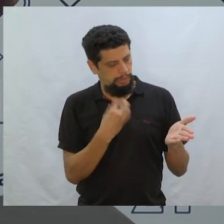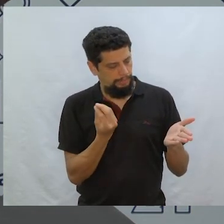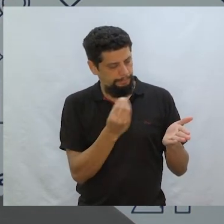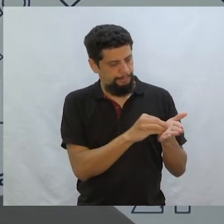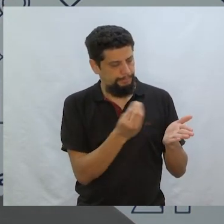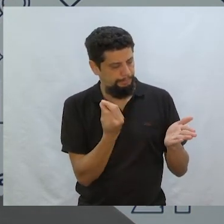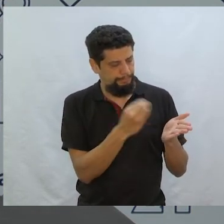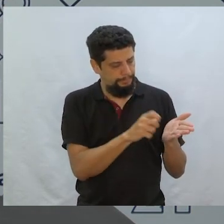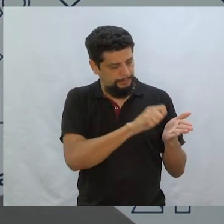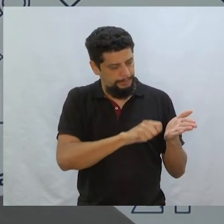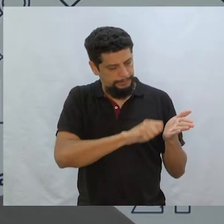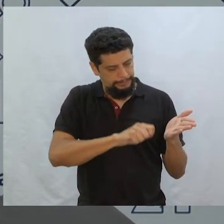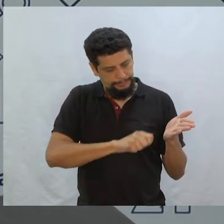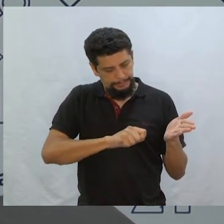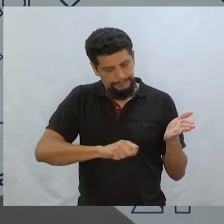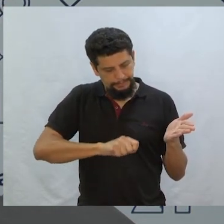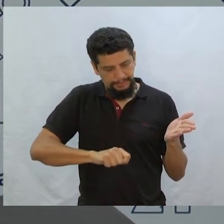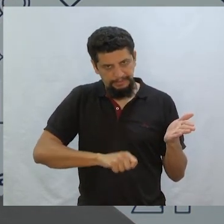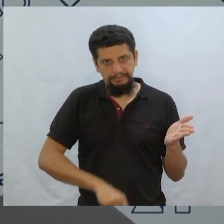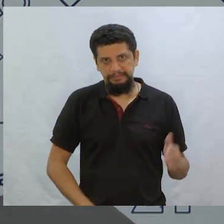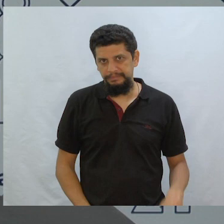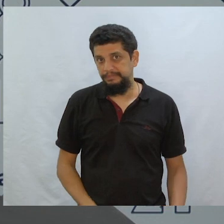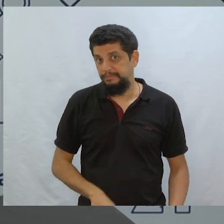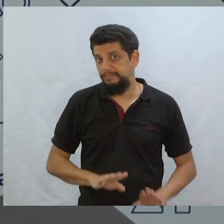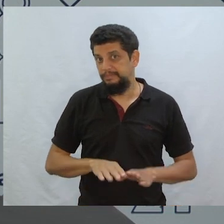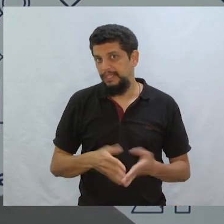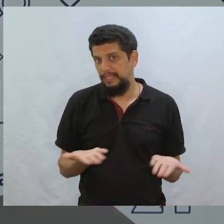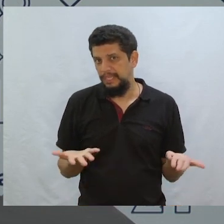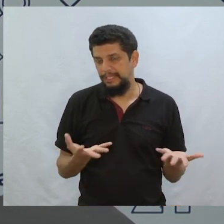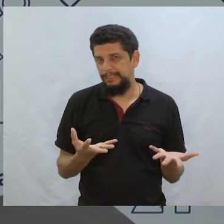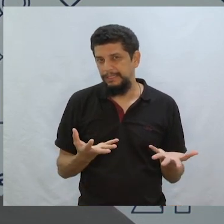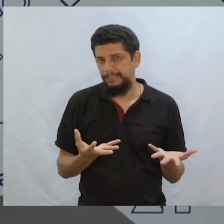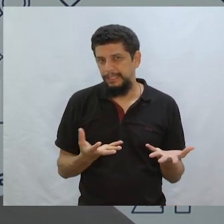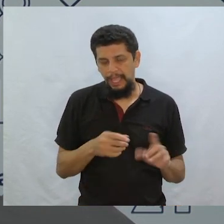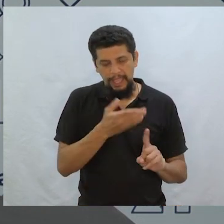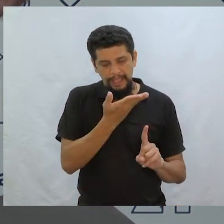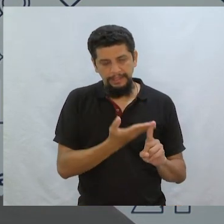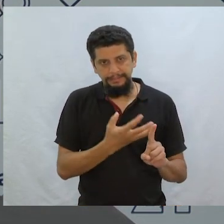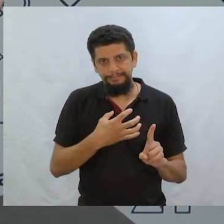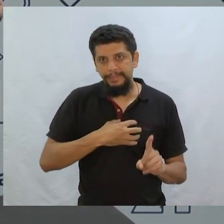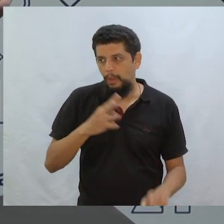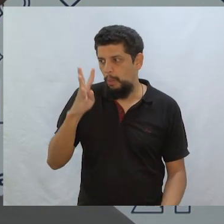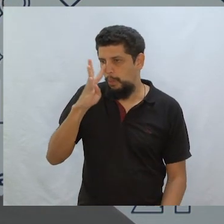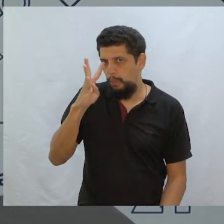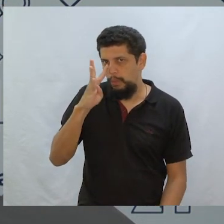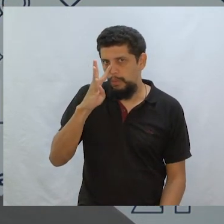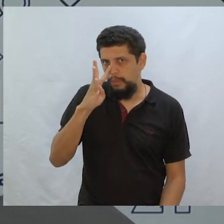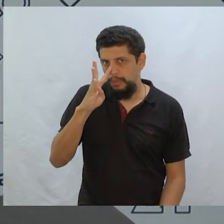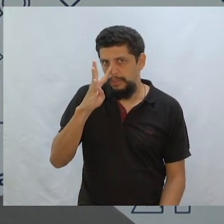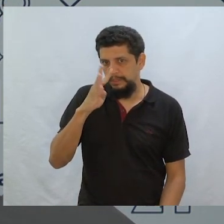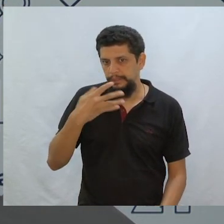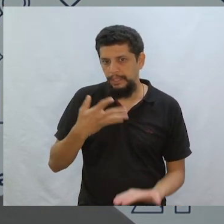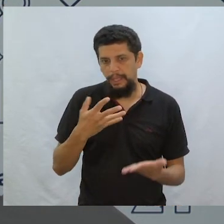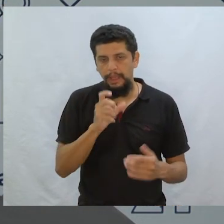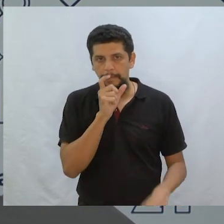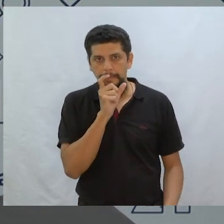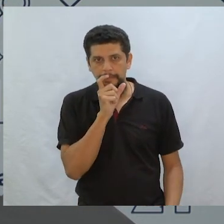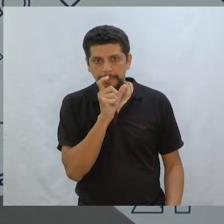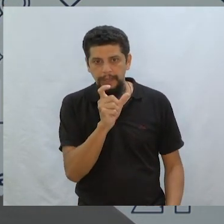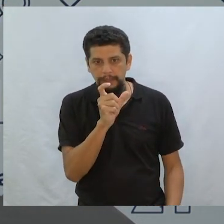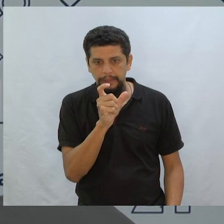redação do do Guilherme os sentimentos dele tanto que ele ficou tão empolgado que até a